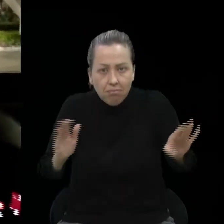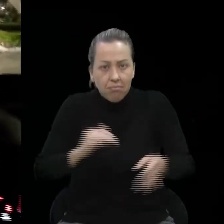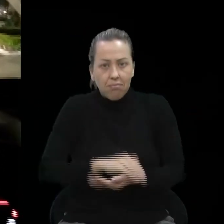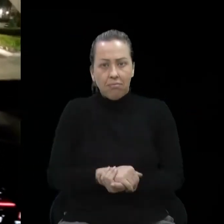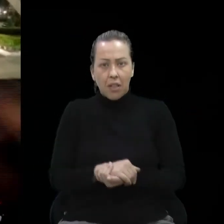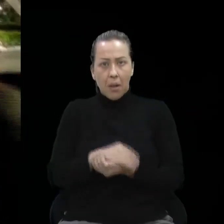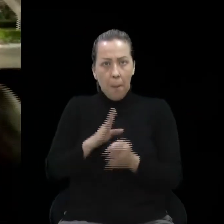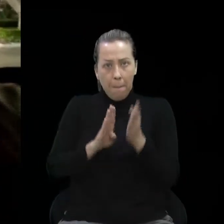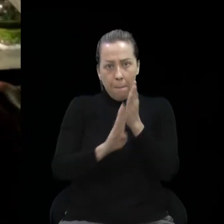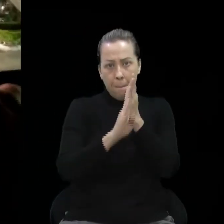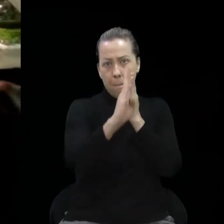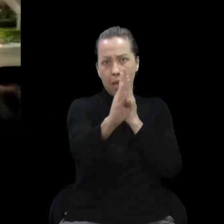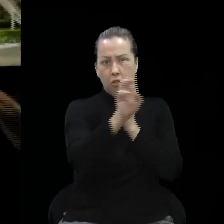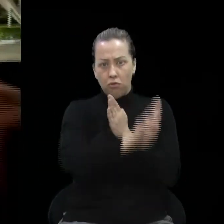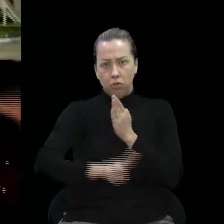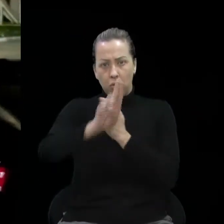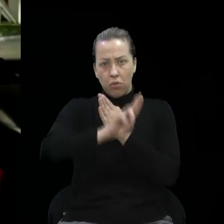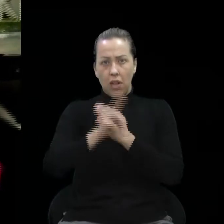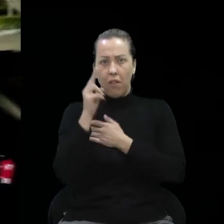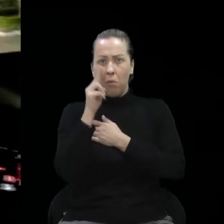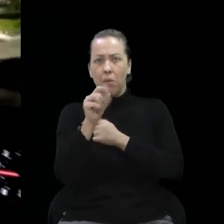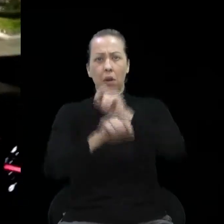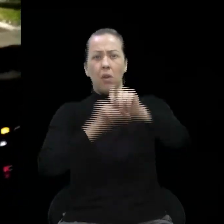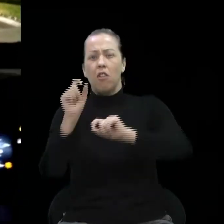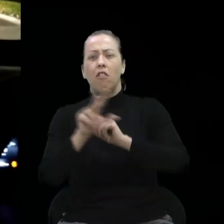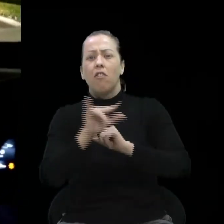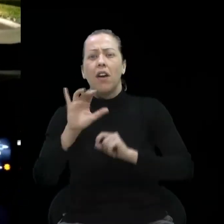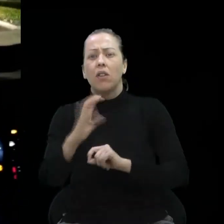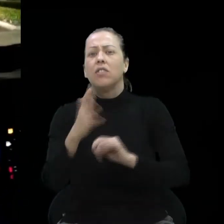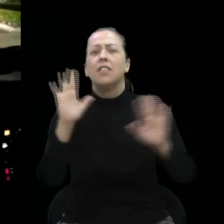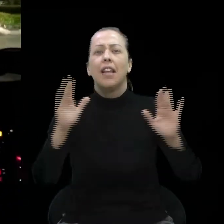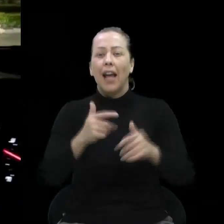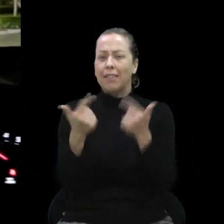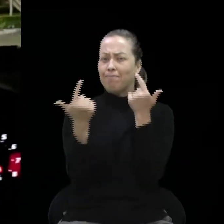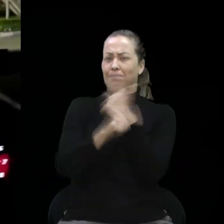pelo meio, né? Vamos ver o que vai dar.